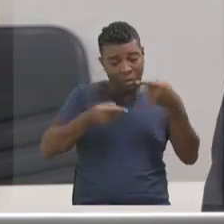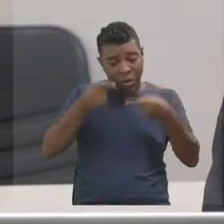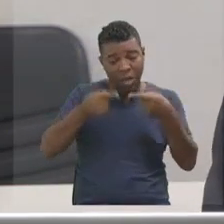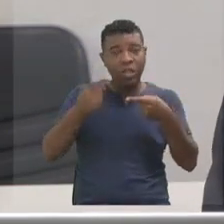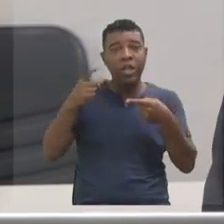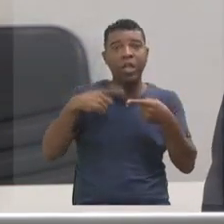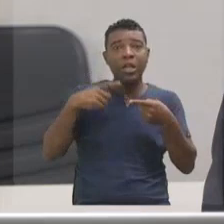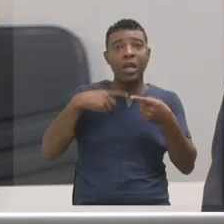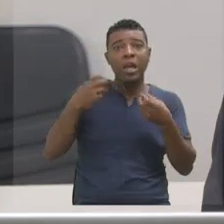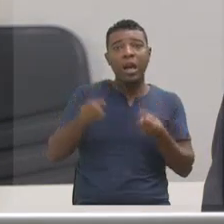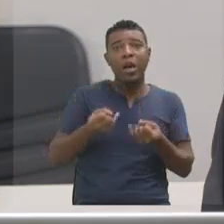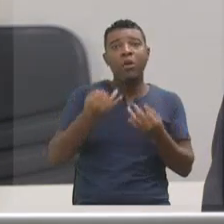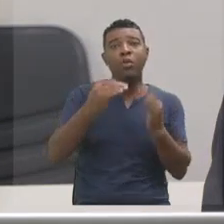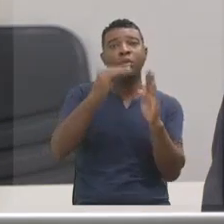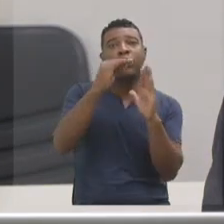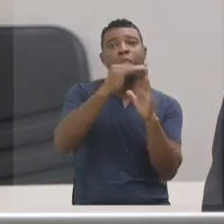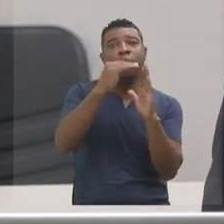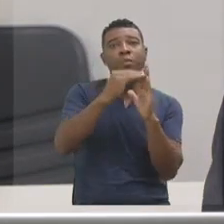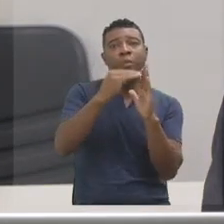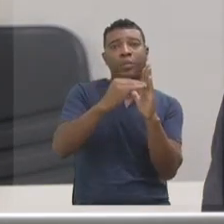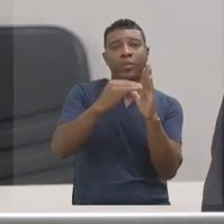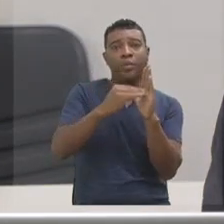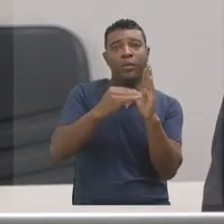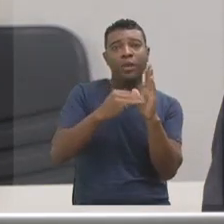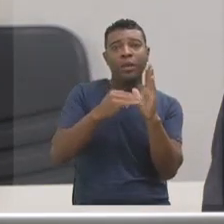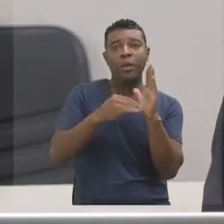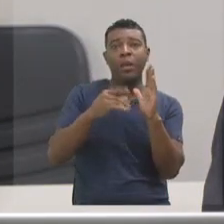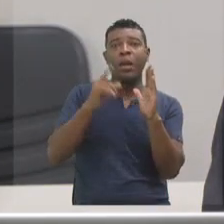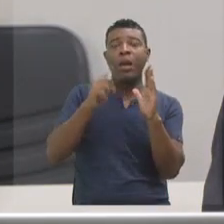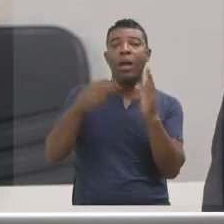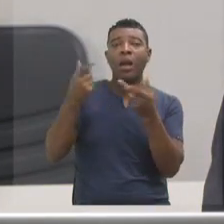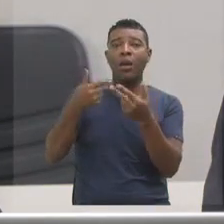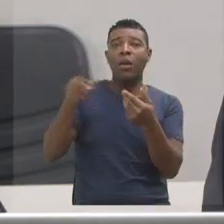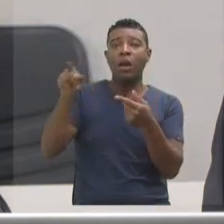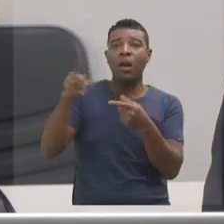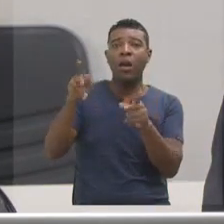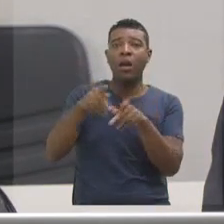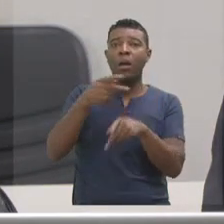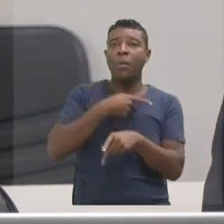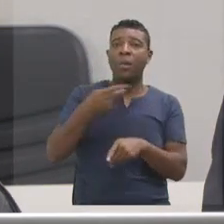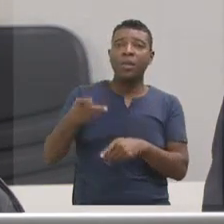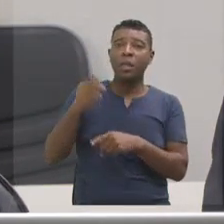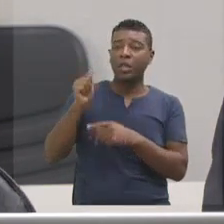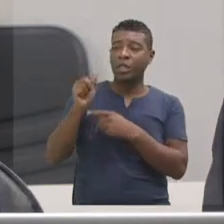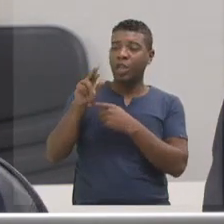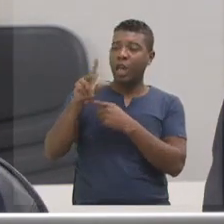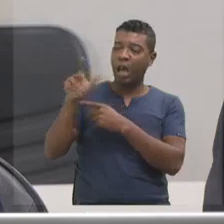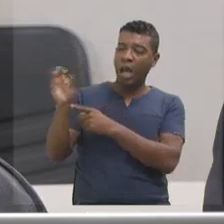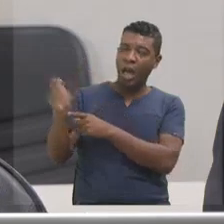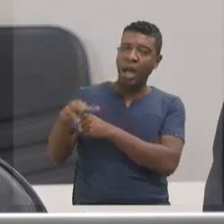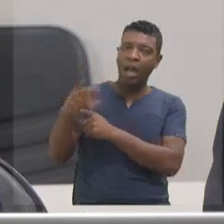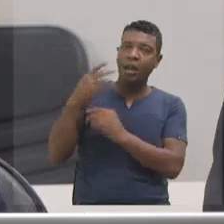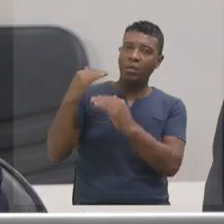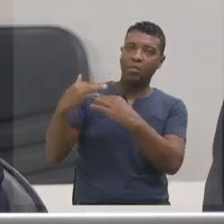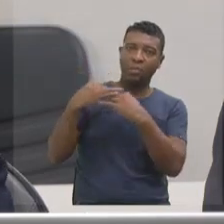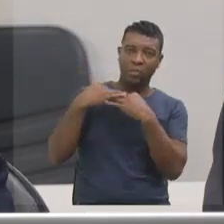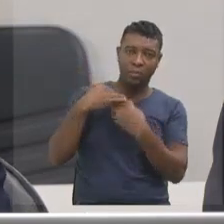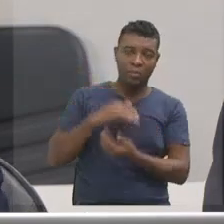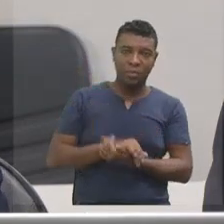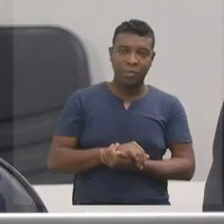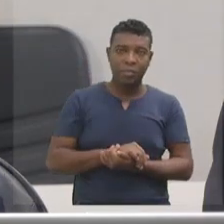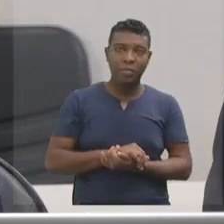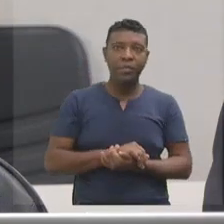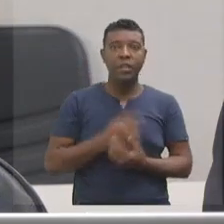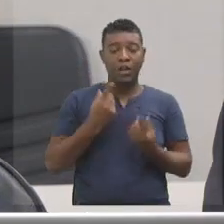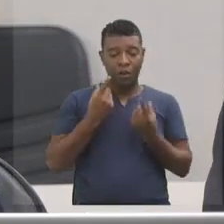que eu vou abordar boa parte do que foi ponderada aqui pelo presidente Allen iremos aumentar Além do valor dentro